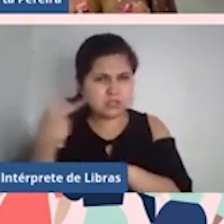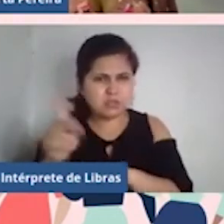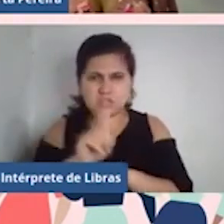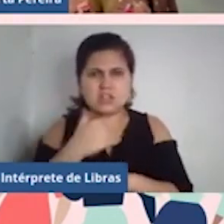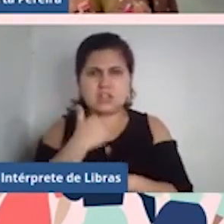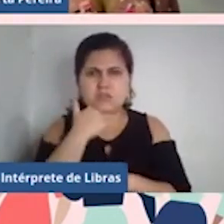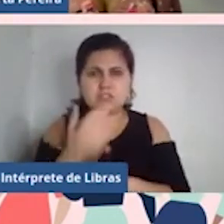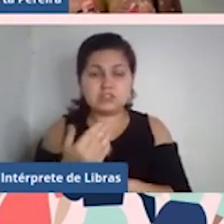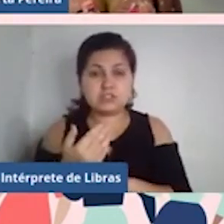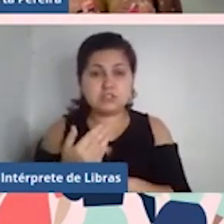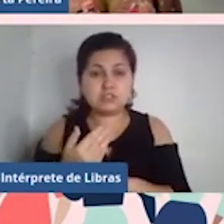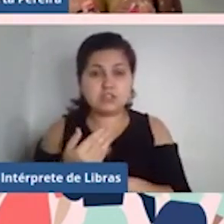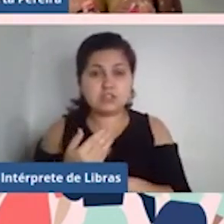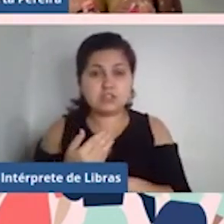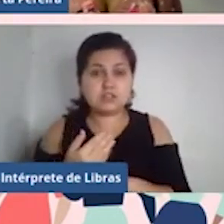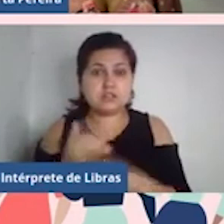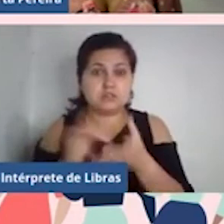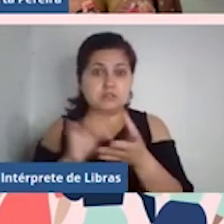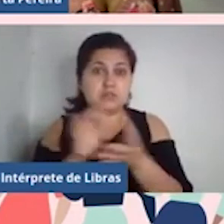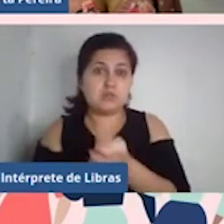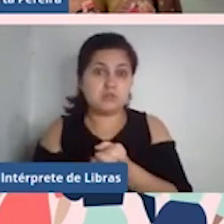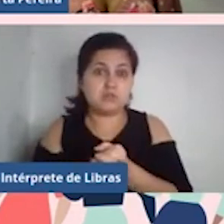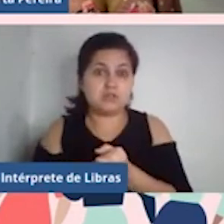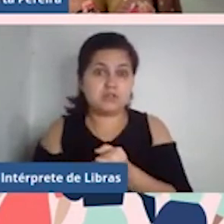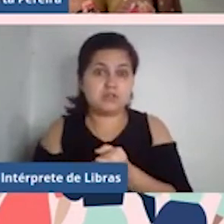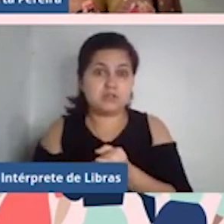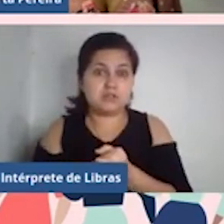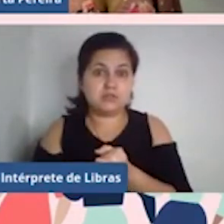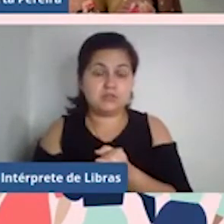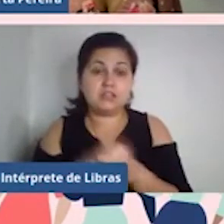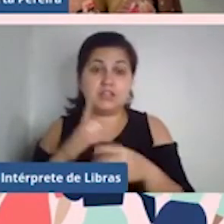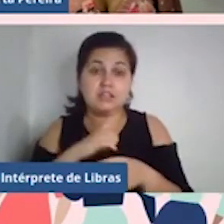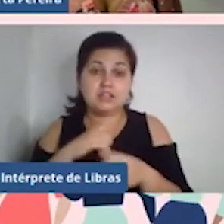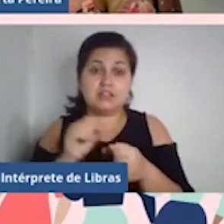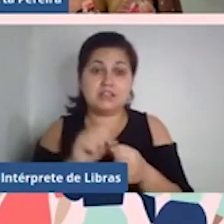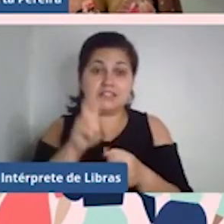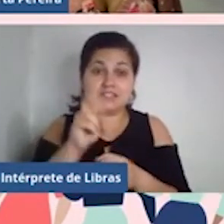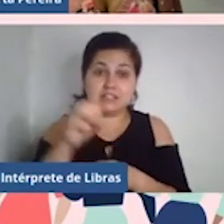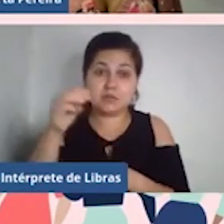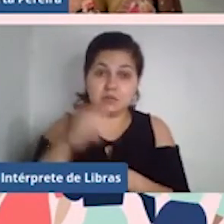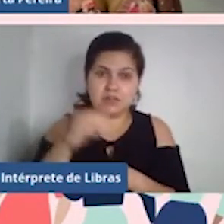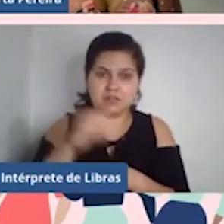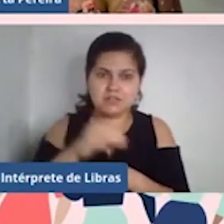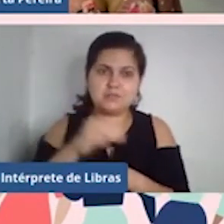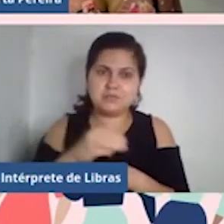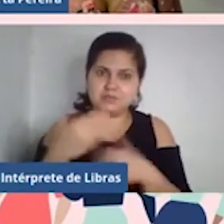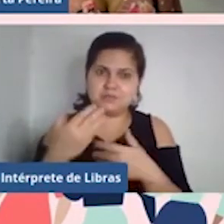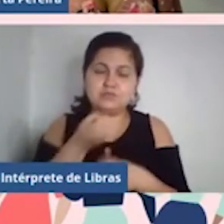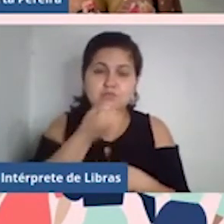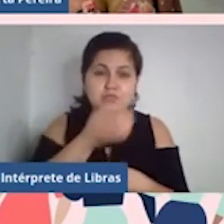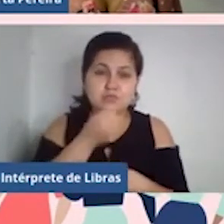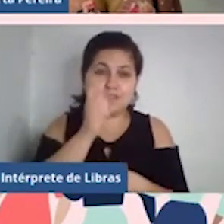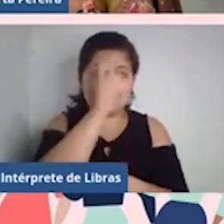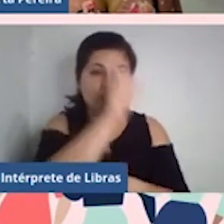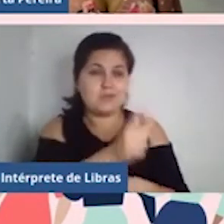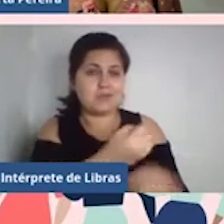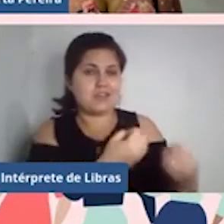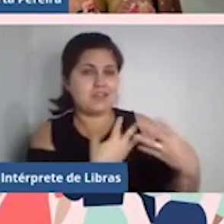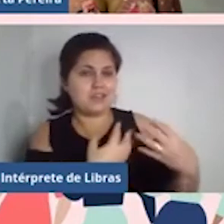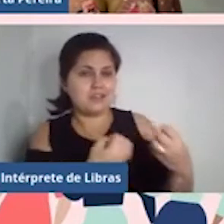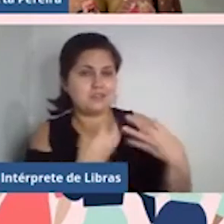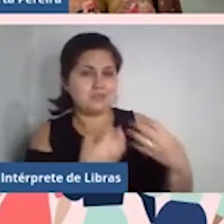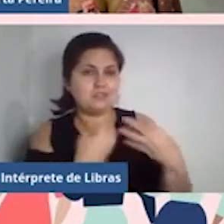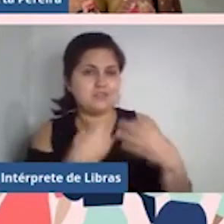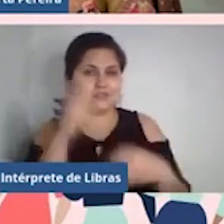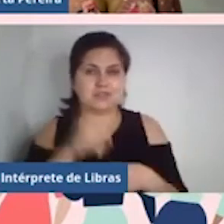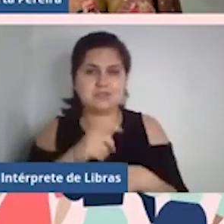E ele deu, meu marido deve estar ouvindo, ele tomou um discurso do meu pai de 50 minutos. Então, ele me ensinou a ser o que eu quis. Meu